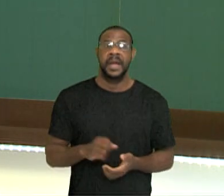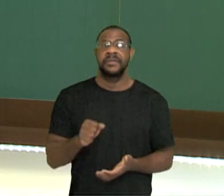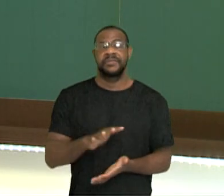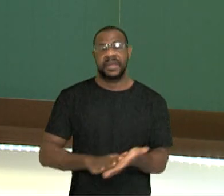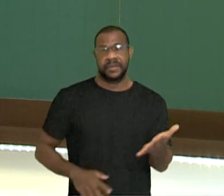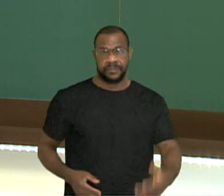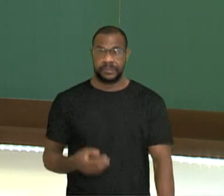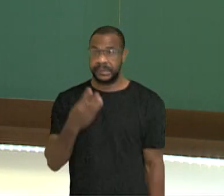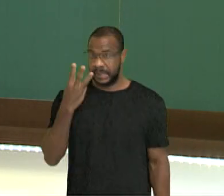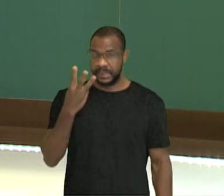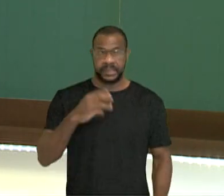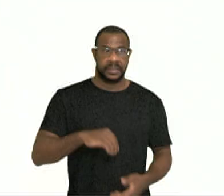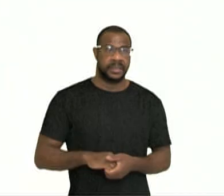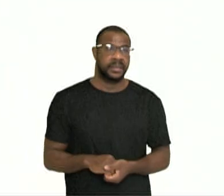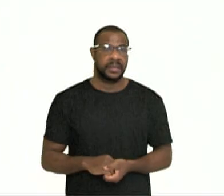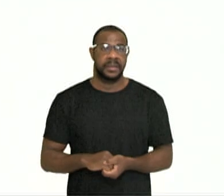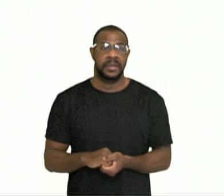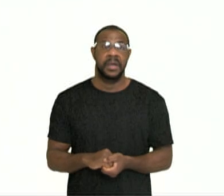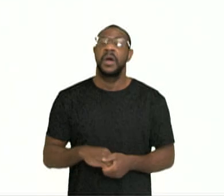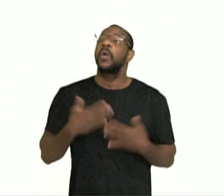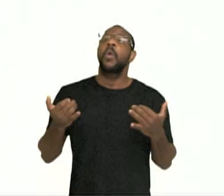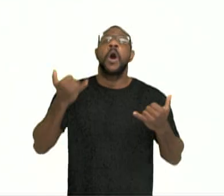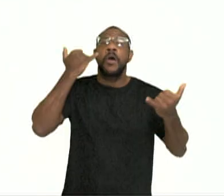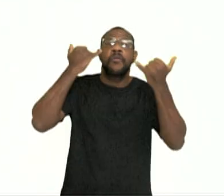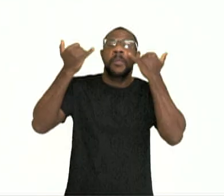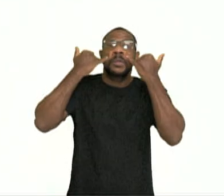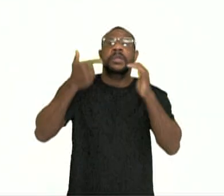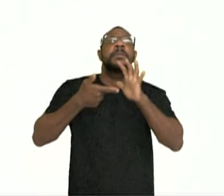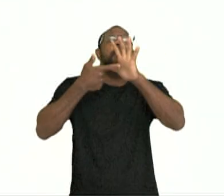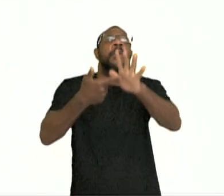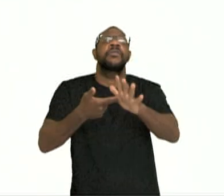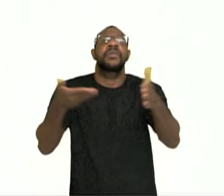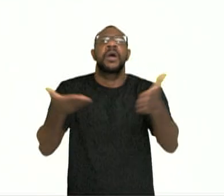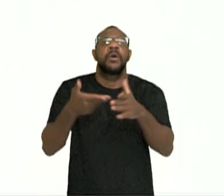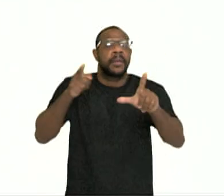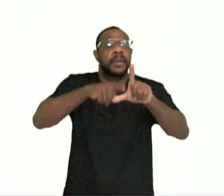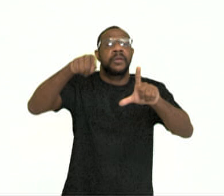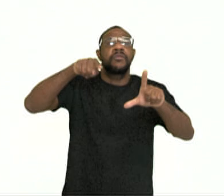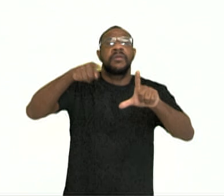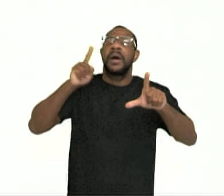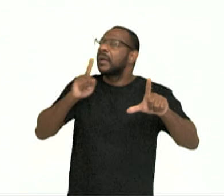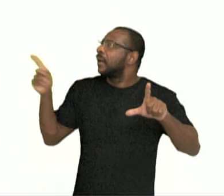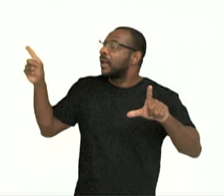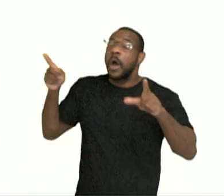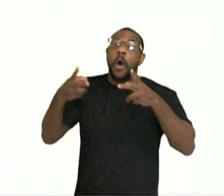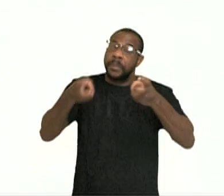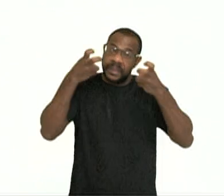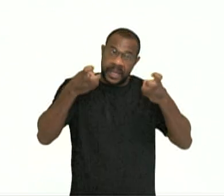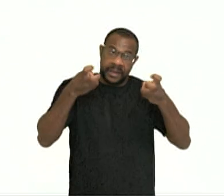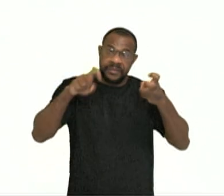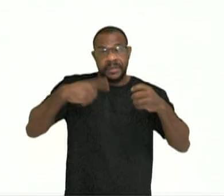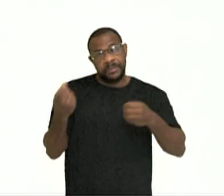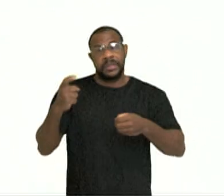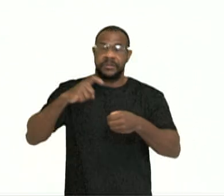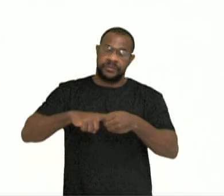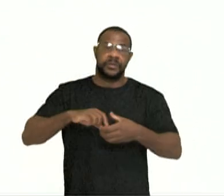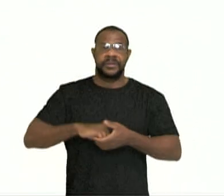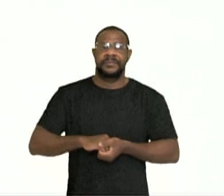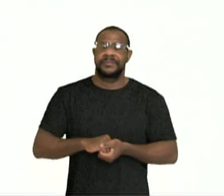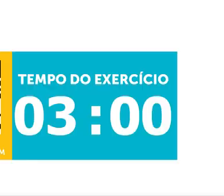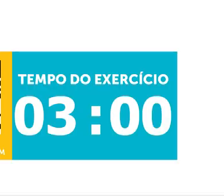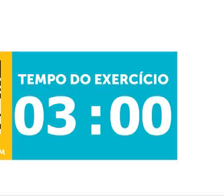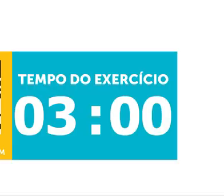Atividade número 3. Qual é a informação apresentada aqui neste gráfico? Observe atentamente e já retornamos.